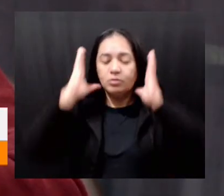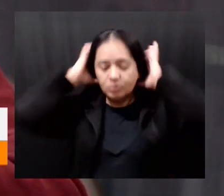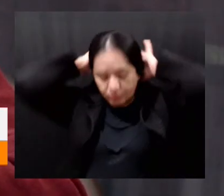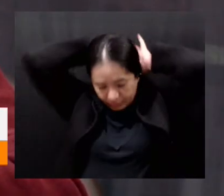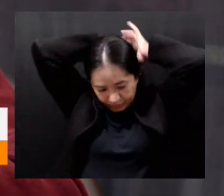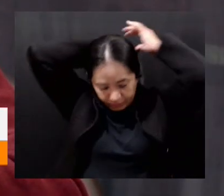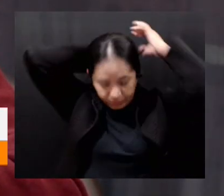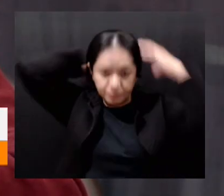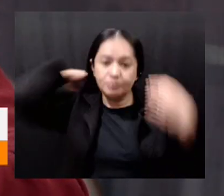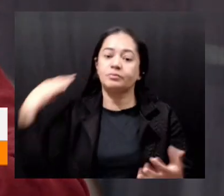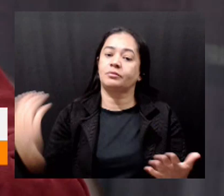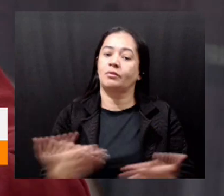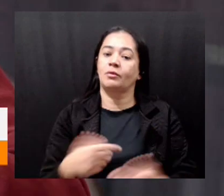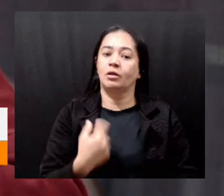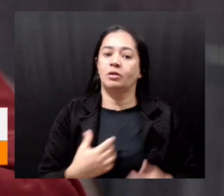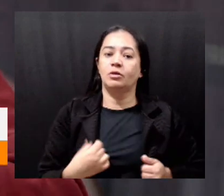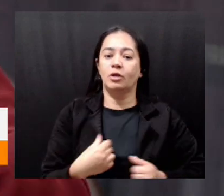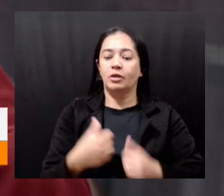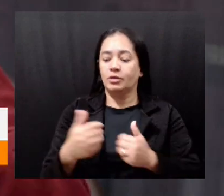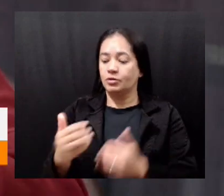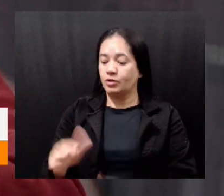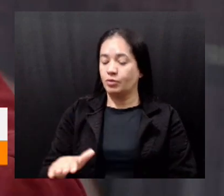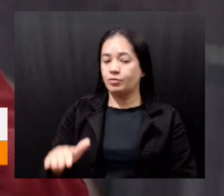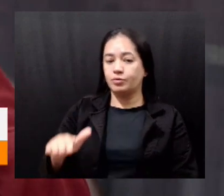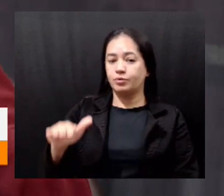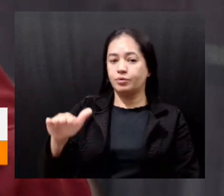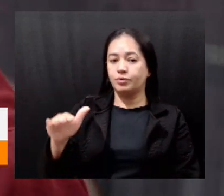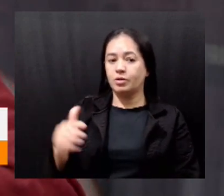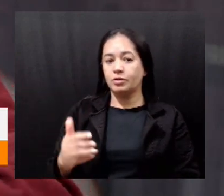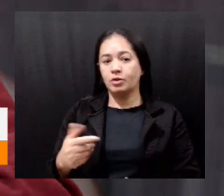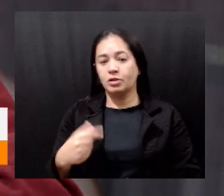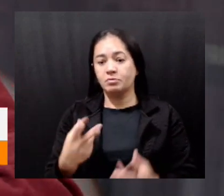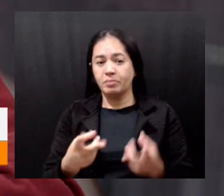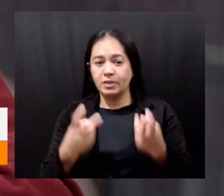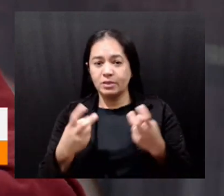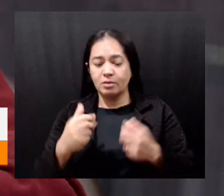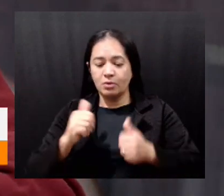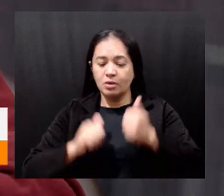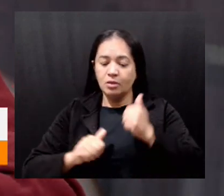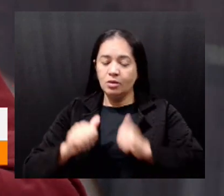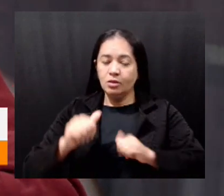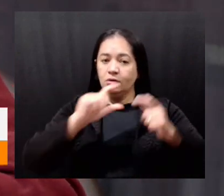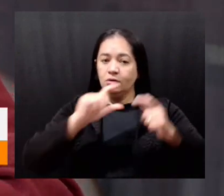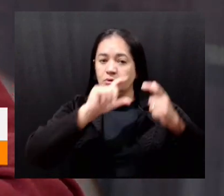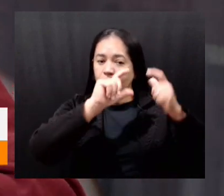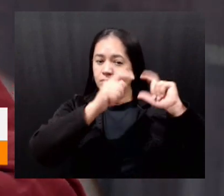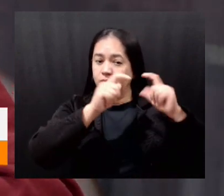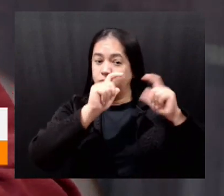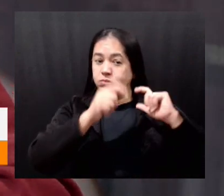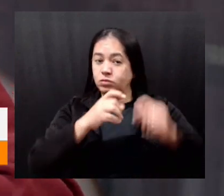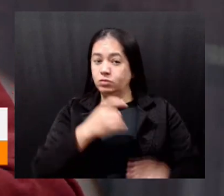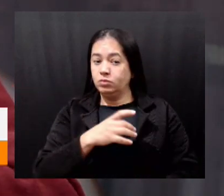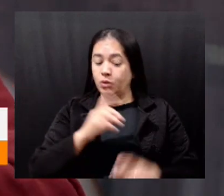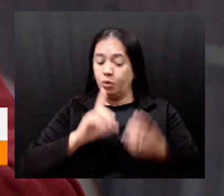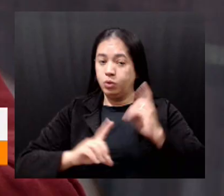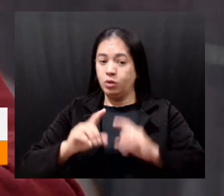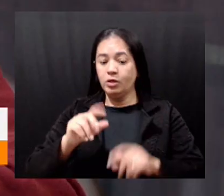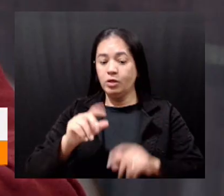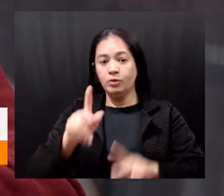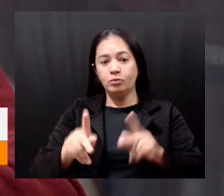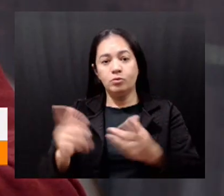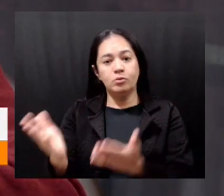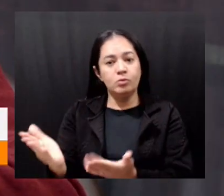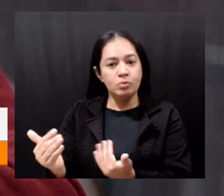acompanha, né, o crescimento aí dos índices de ansiedade, síndrome do pânico, depressão, em populações cada vez mais jovens,